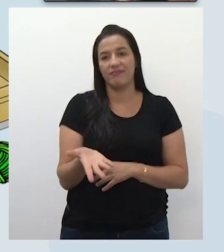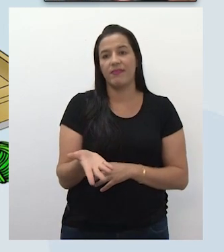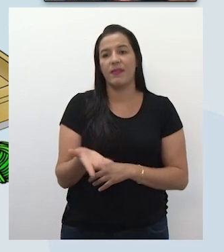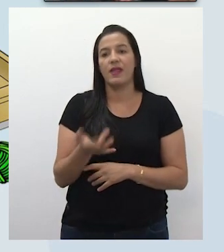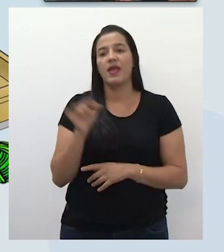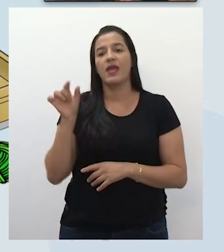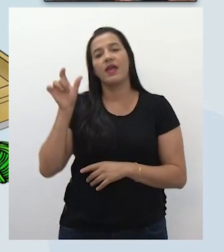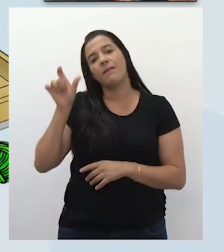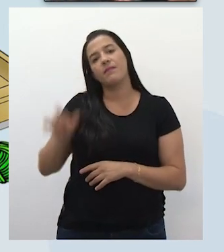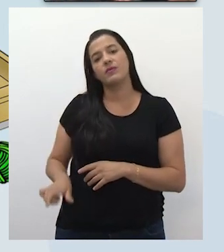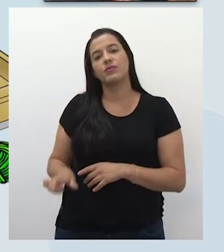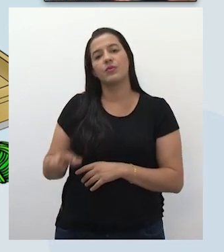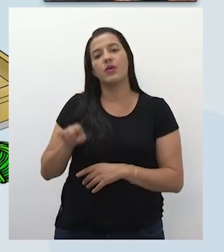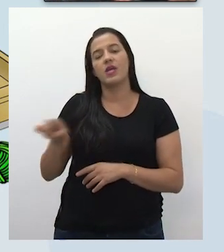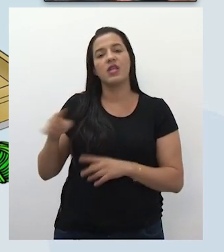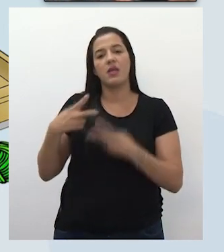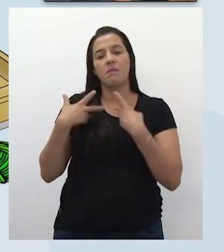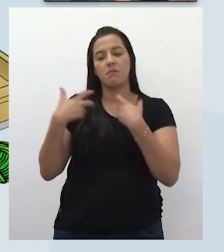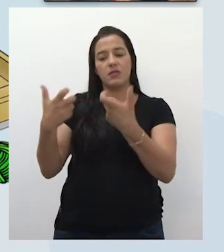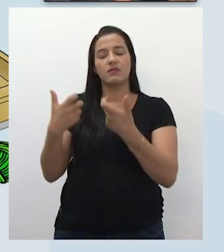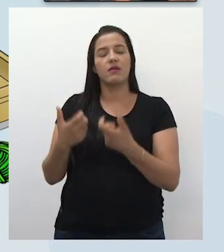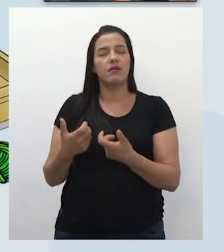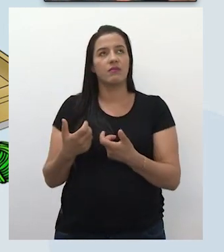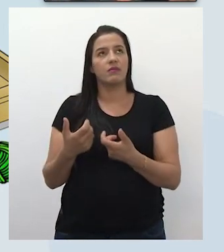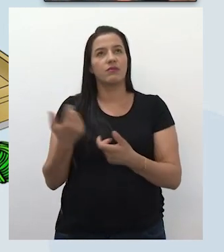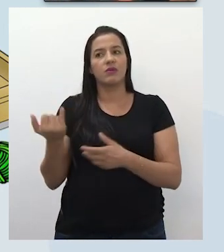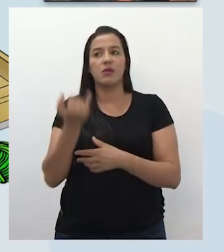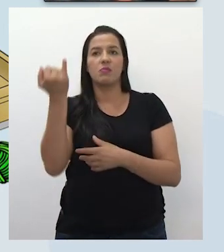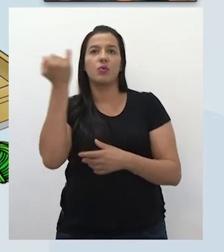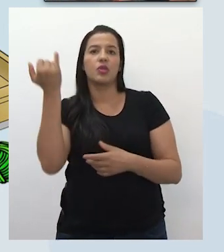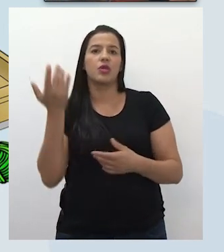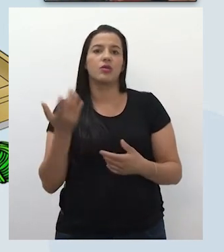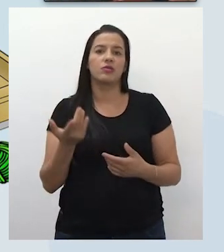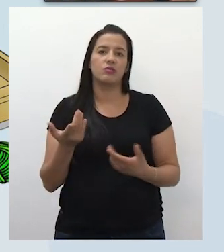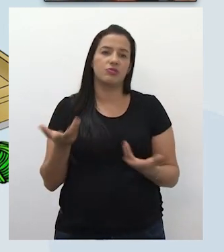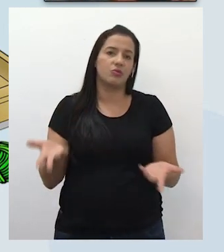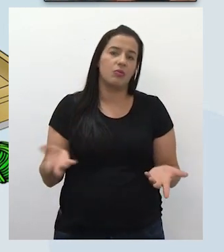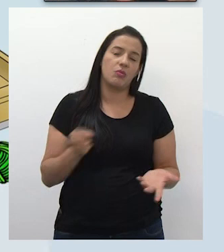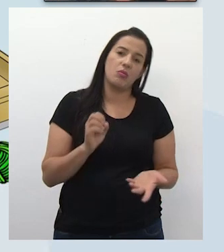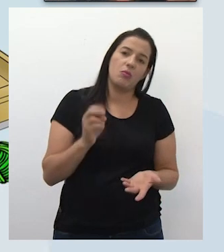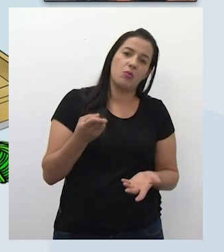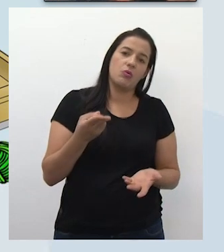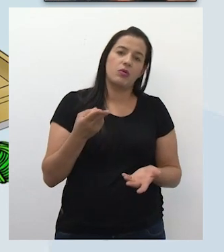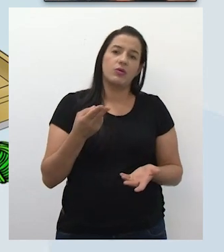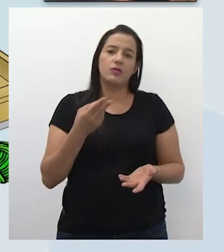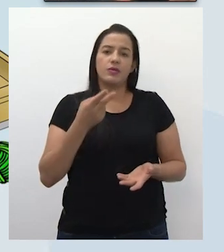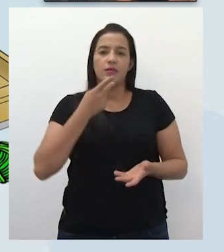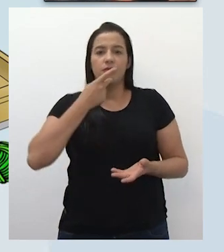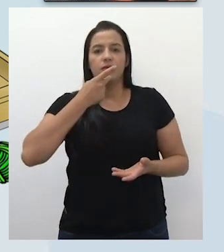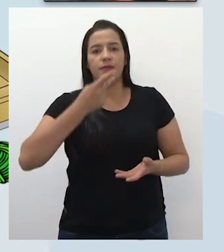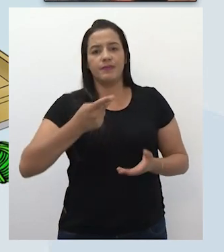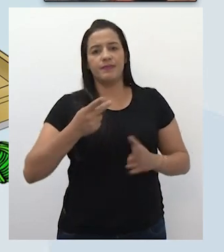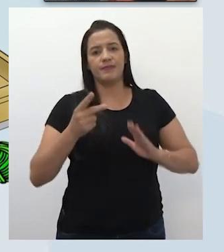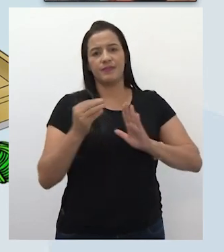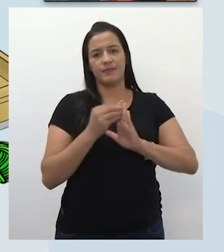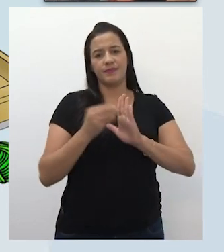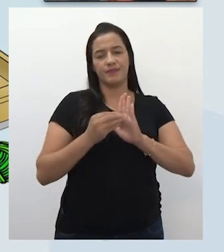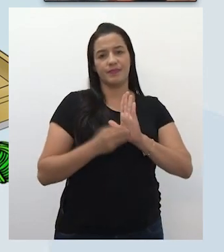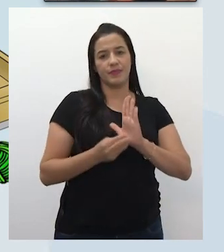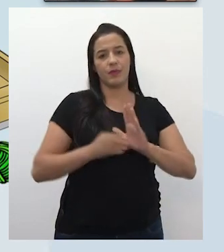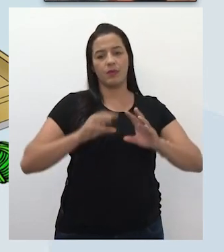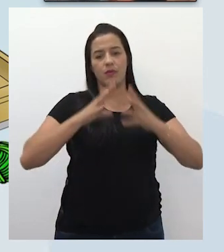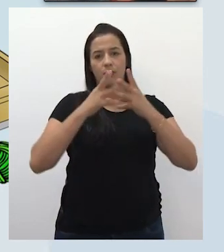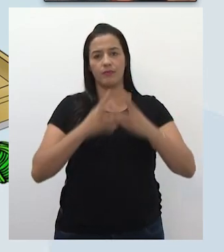sujeito não consegue perceber a importância, né, do que está sendo colocado ali, e logo ele se